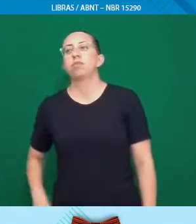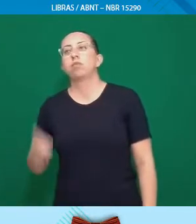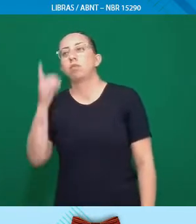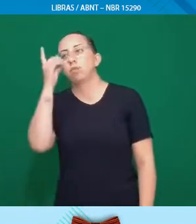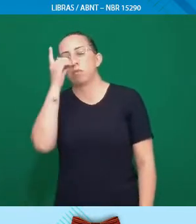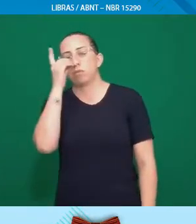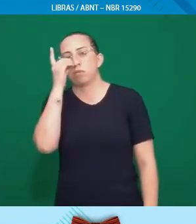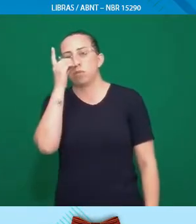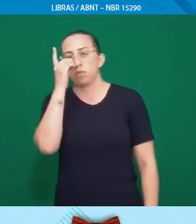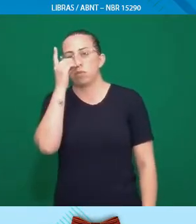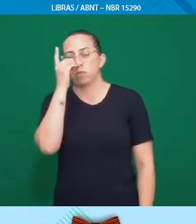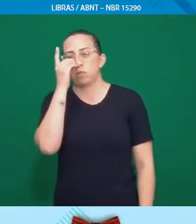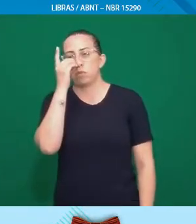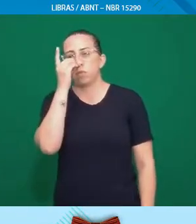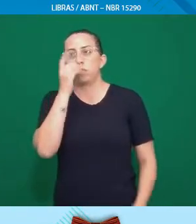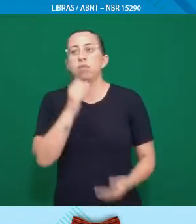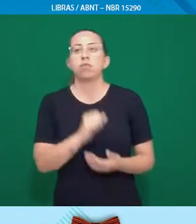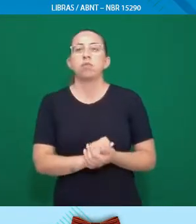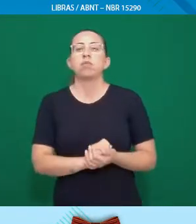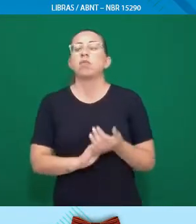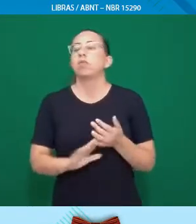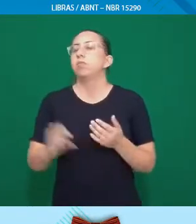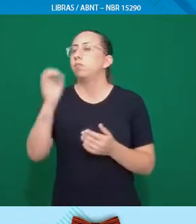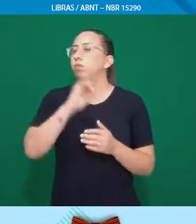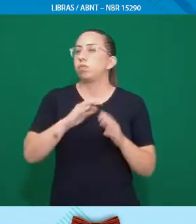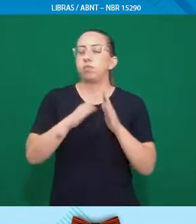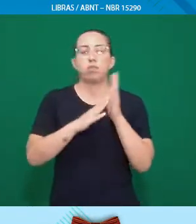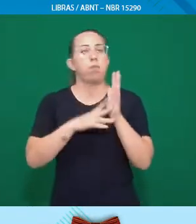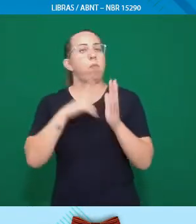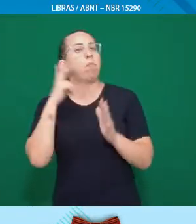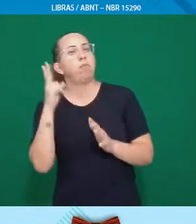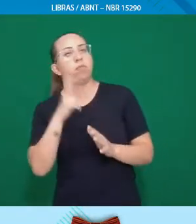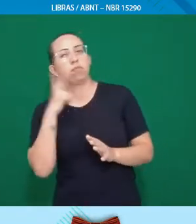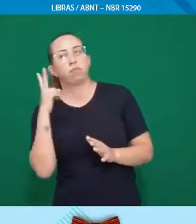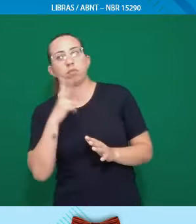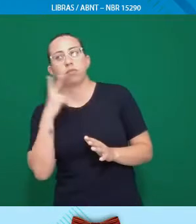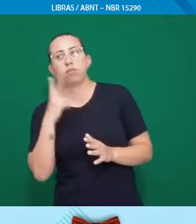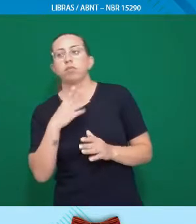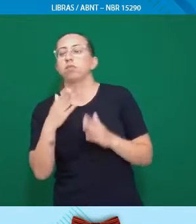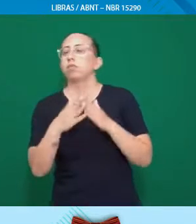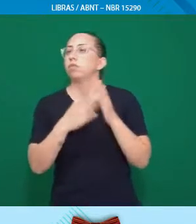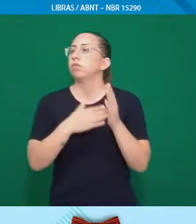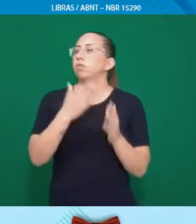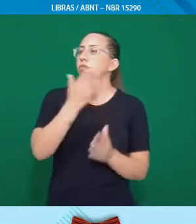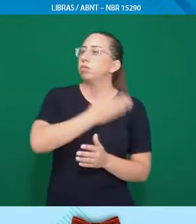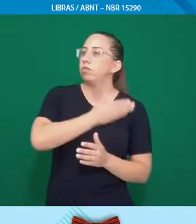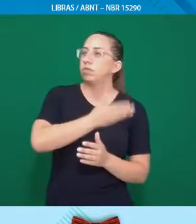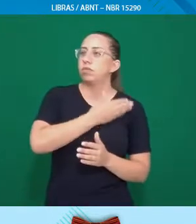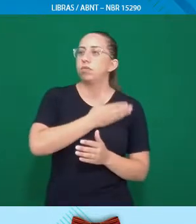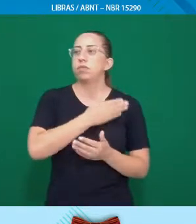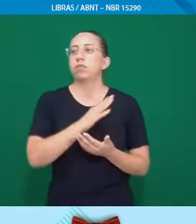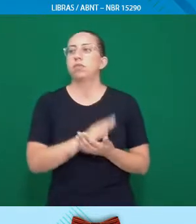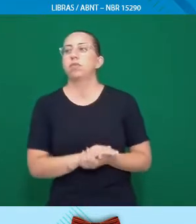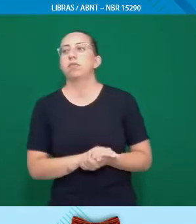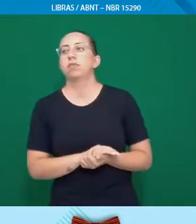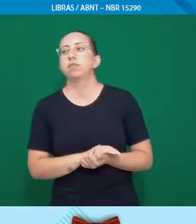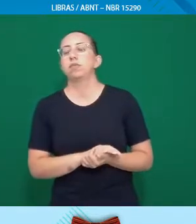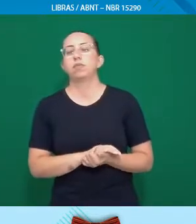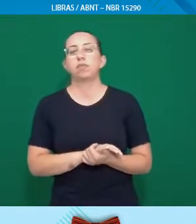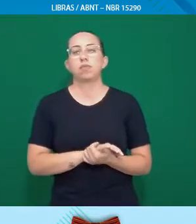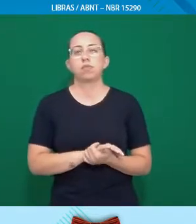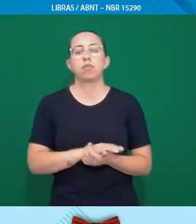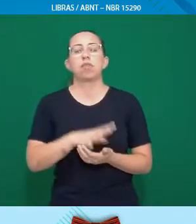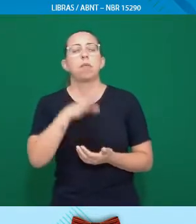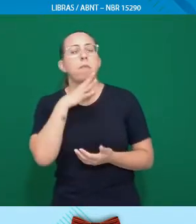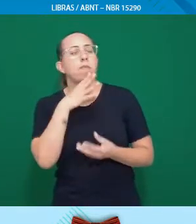né em seu nome comprimento os demais vereadores métodos nossas amigos além de serem vereadores são todos nossos amigos